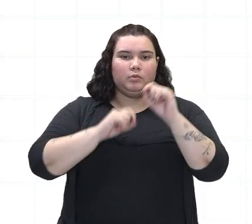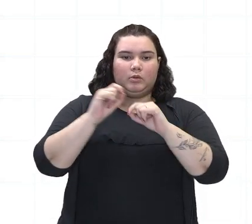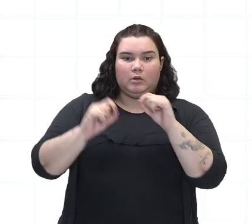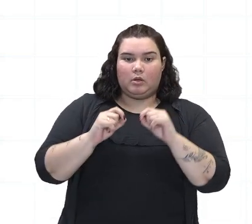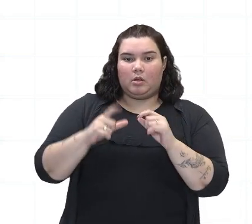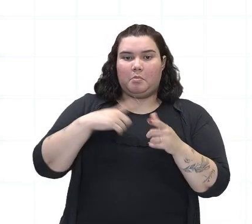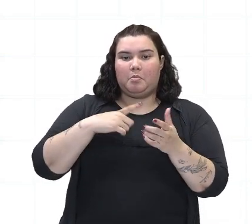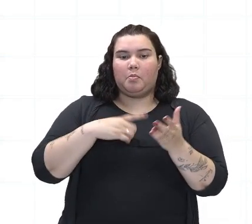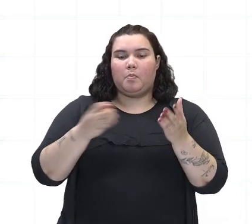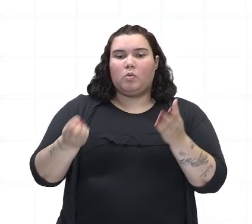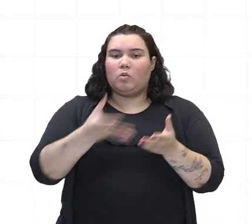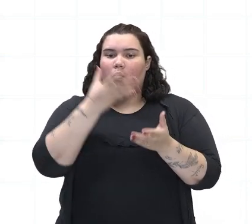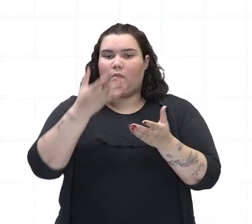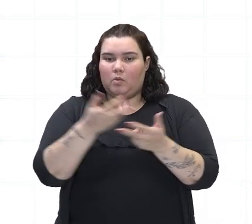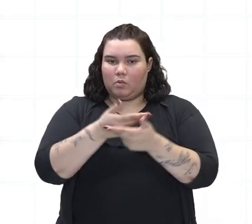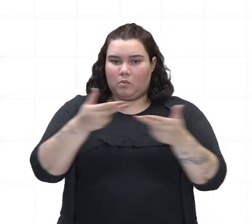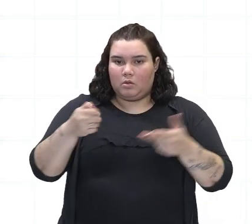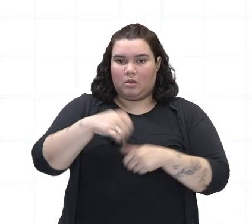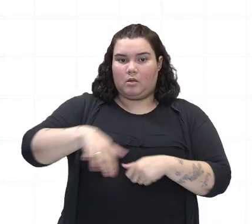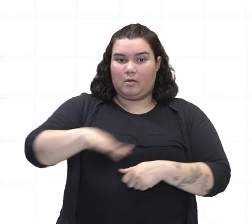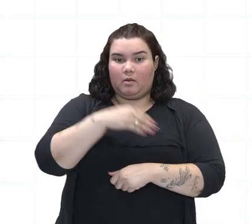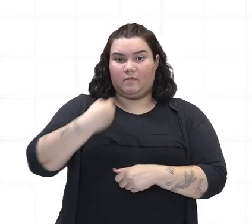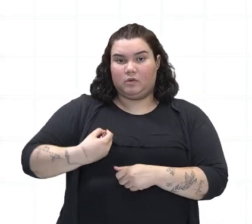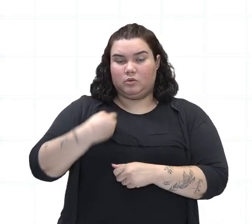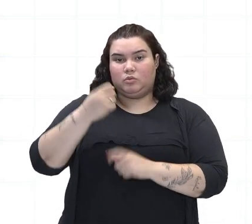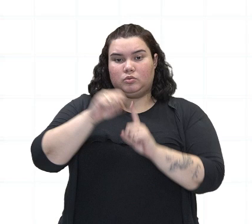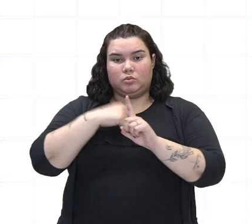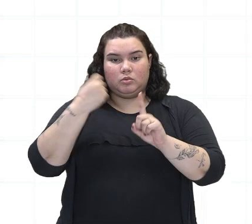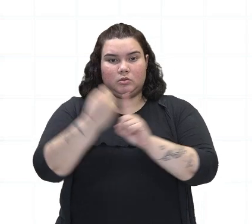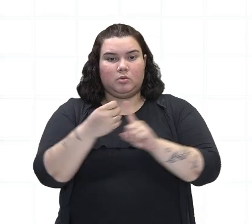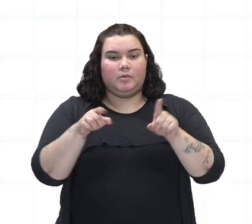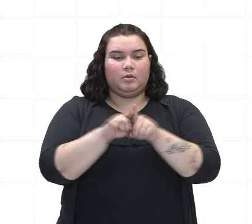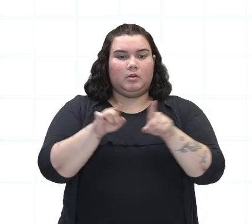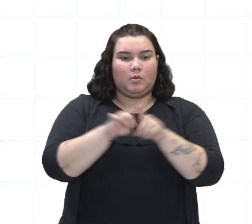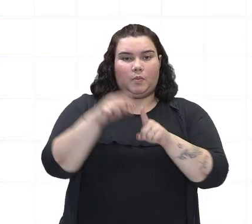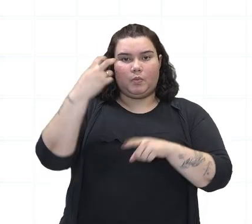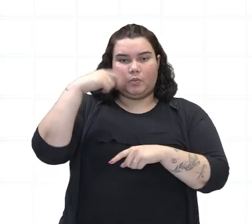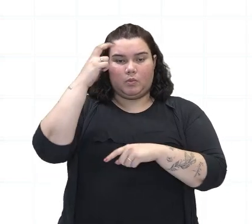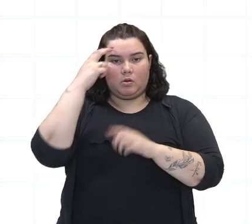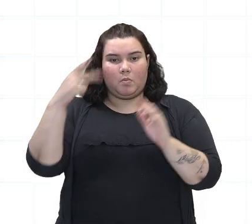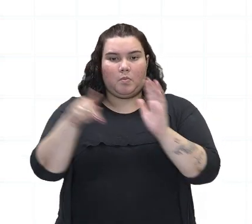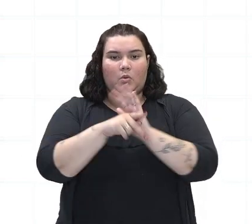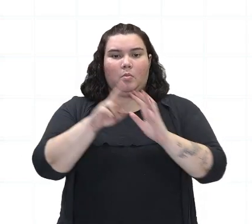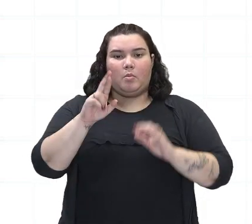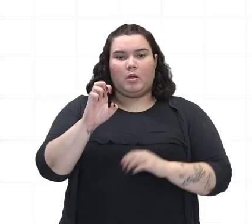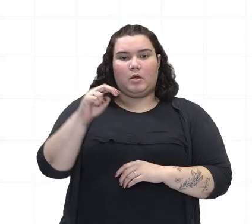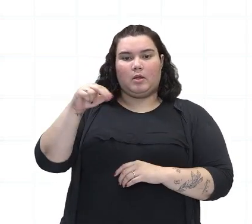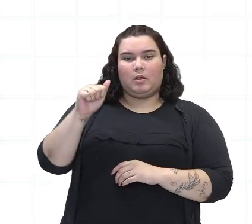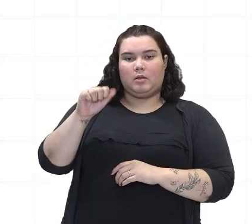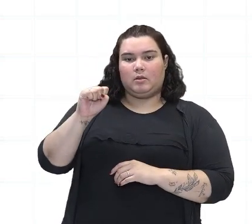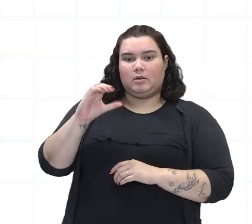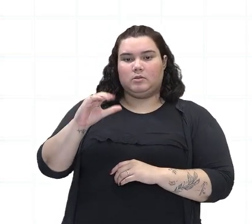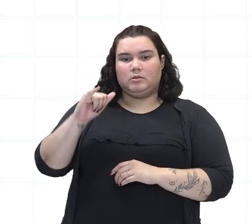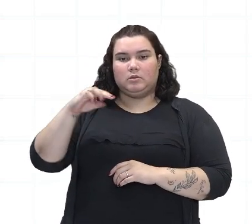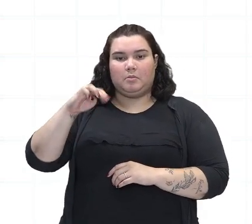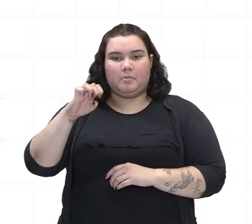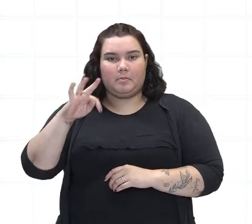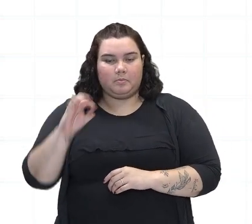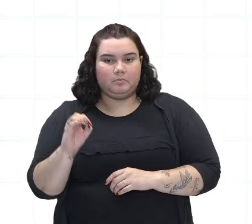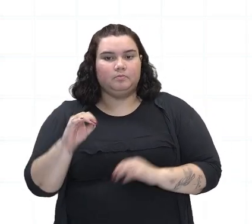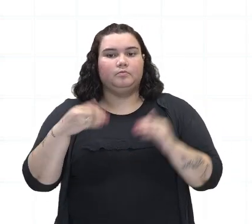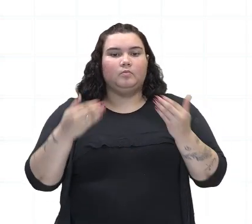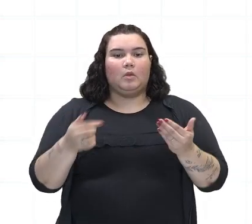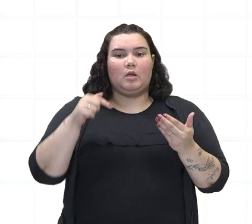renovação em muitos âmbitos da vida social e cultural, chamado de Renascimento, as cortes reais também se transformaram.